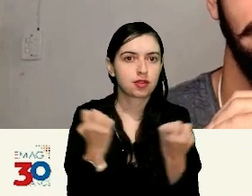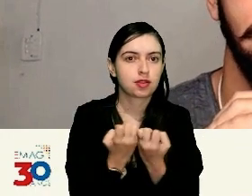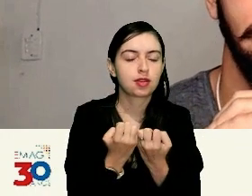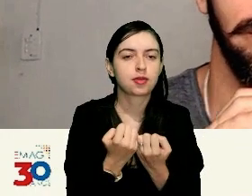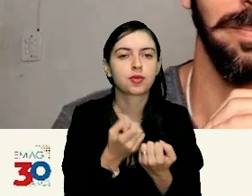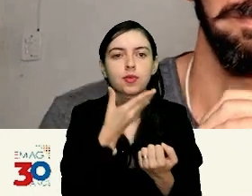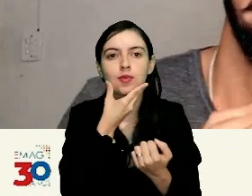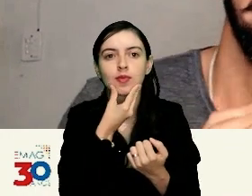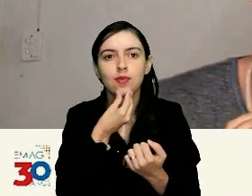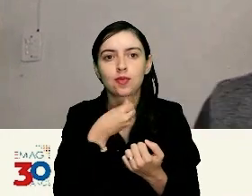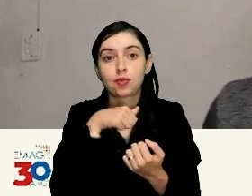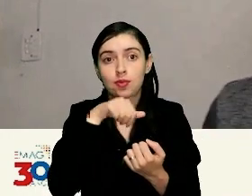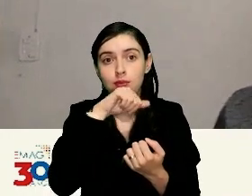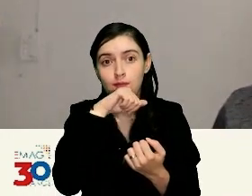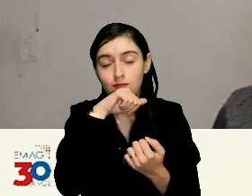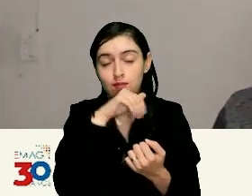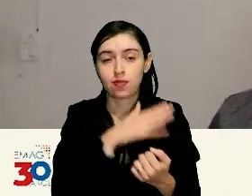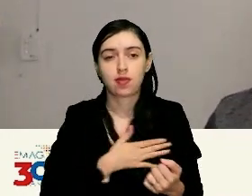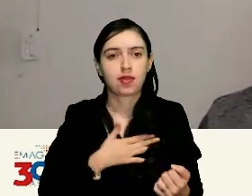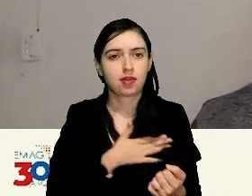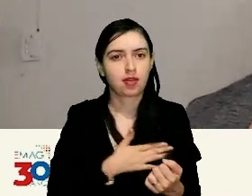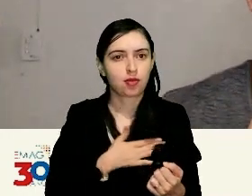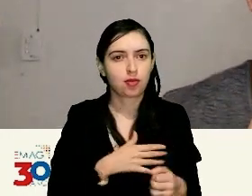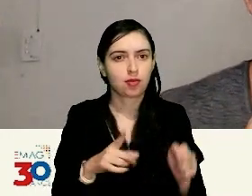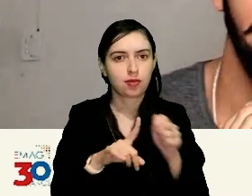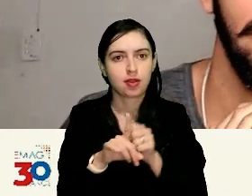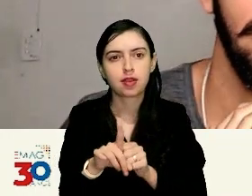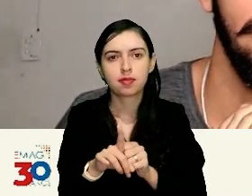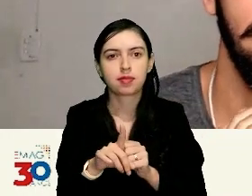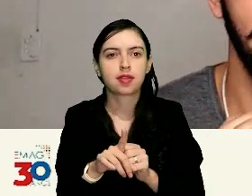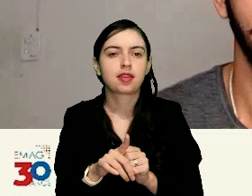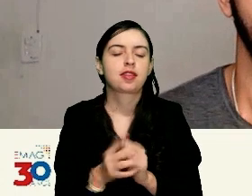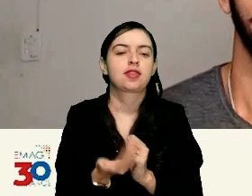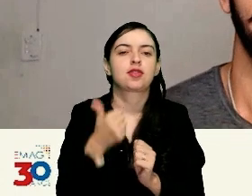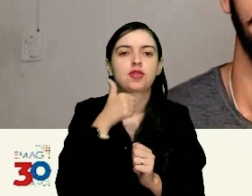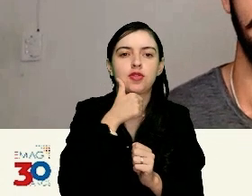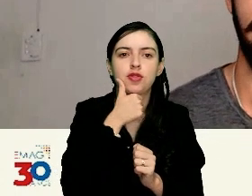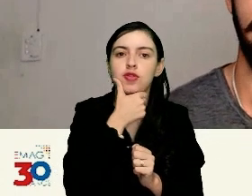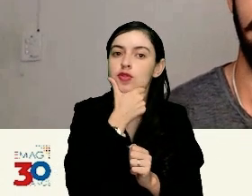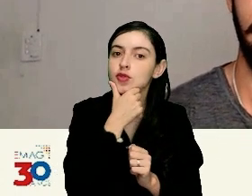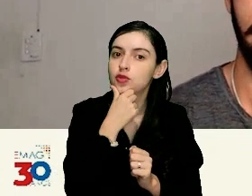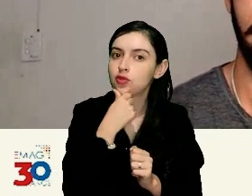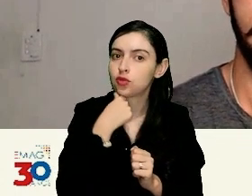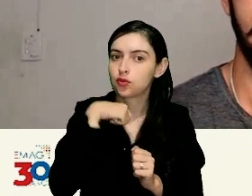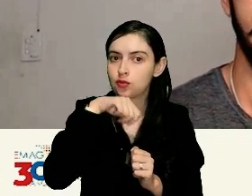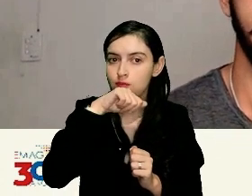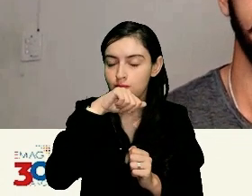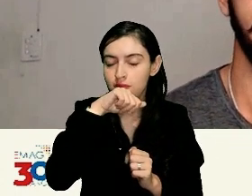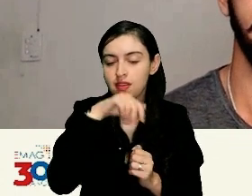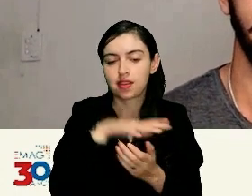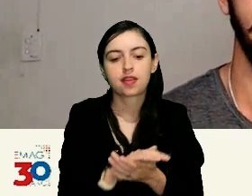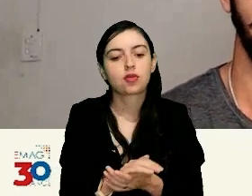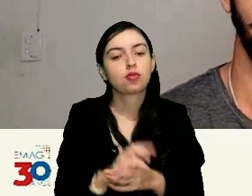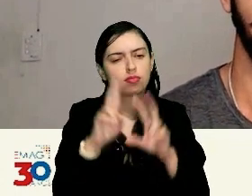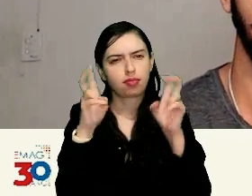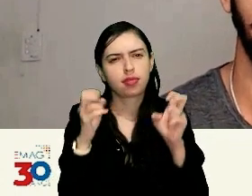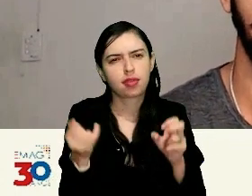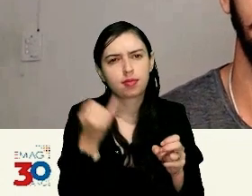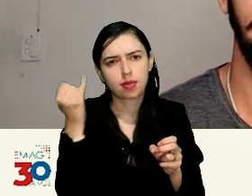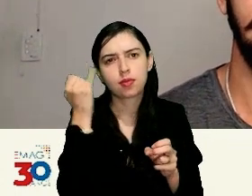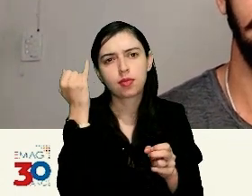né? Aproveitando o mês dos pais, para que a gente possa tratar de um tema importante, paternidades no